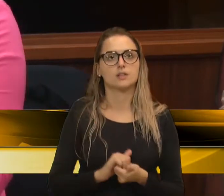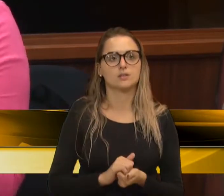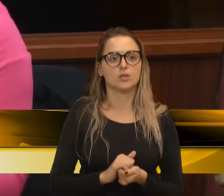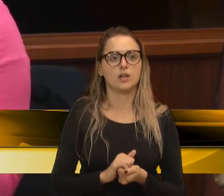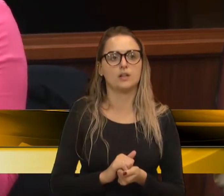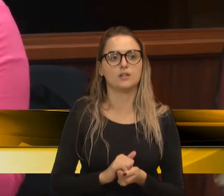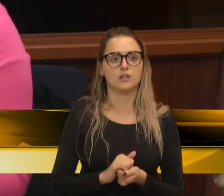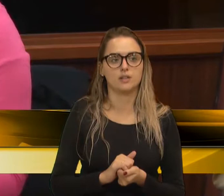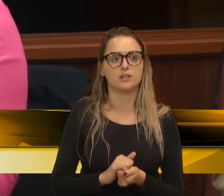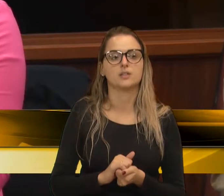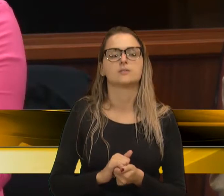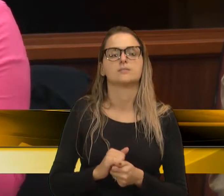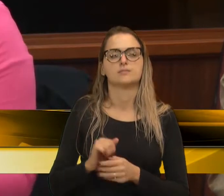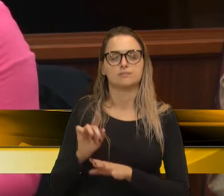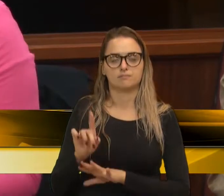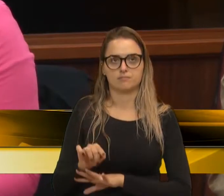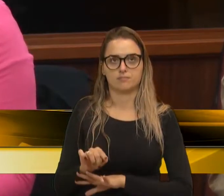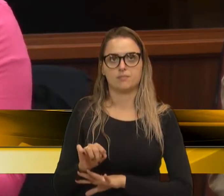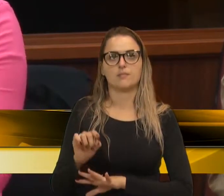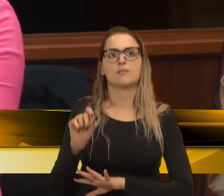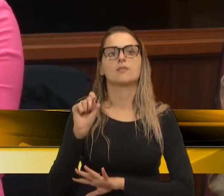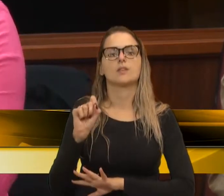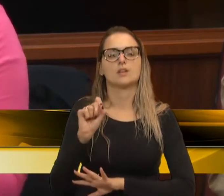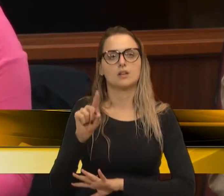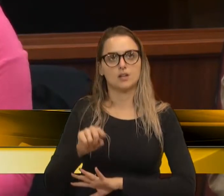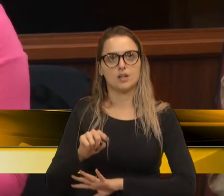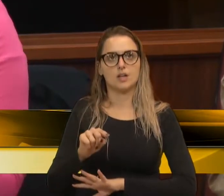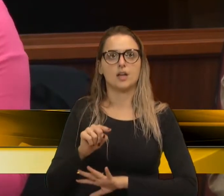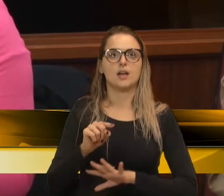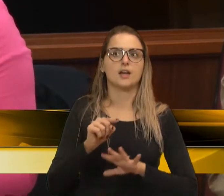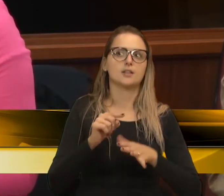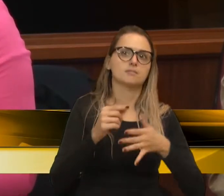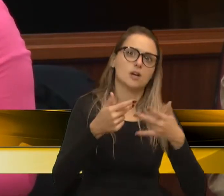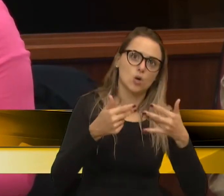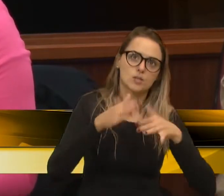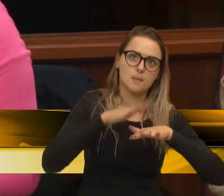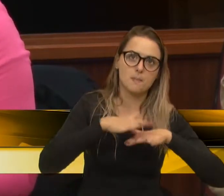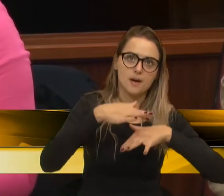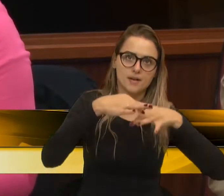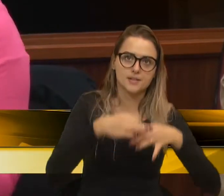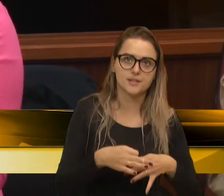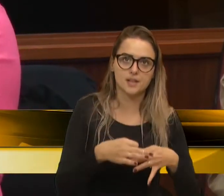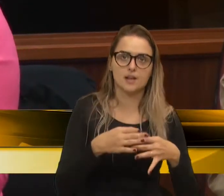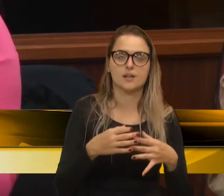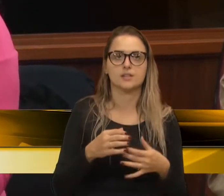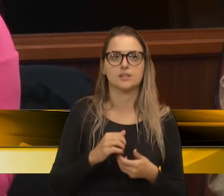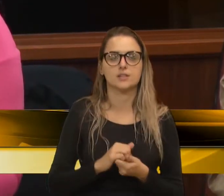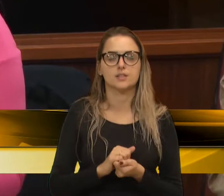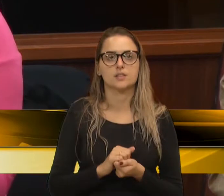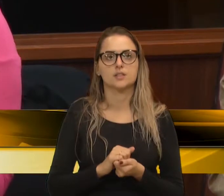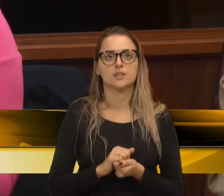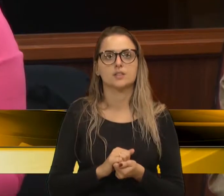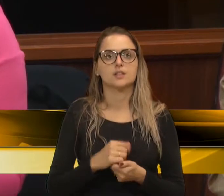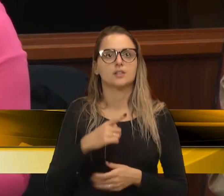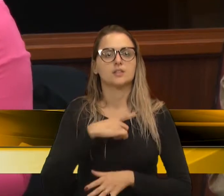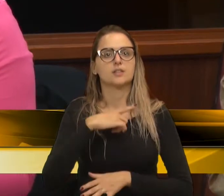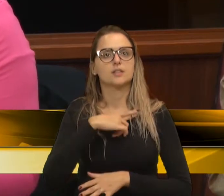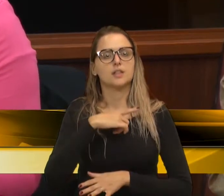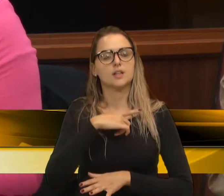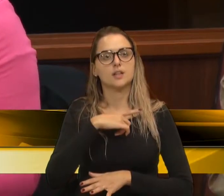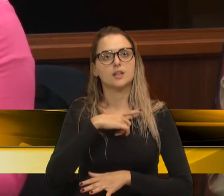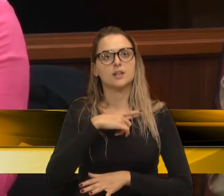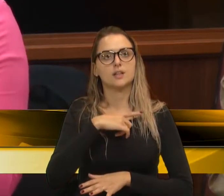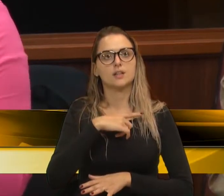precisa realmente sentar com a Secretaria de Planejamento, com o Executivo. A gente precisa vencer qualquer rusga que possa ter